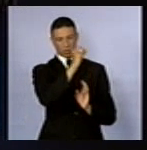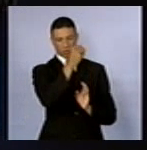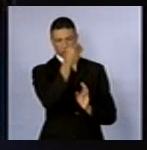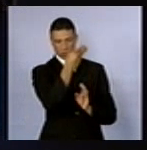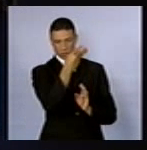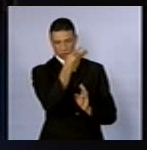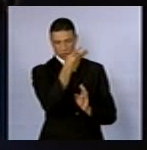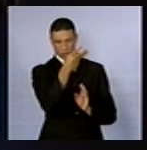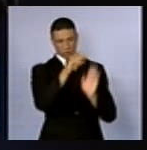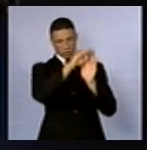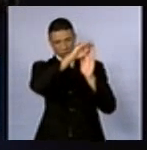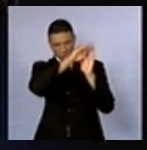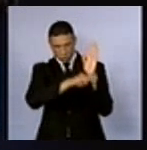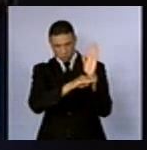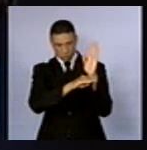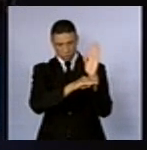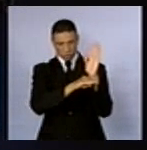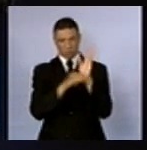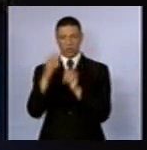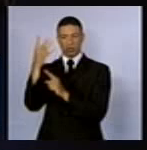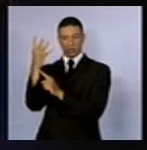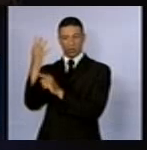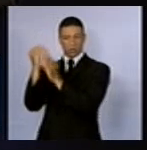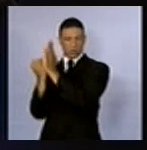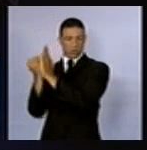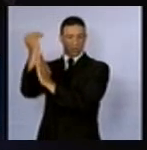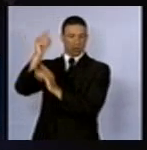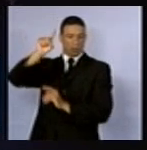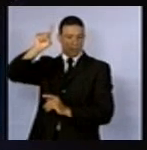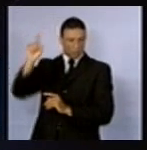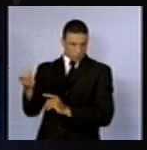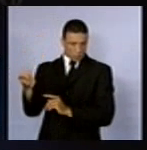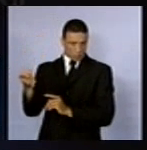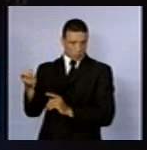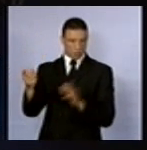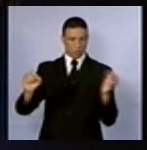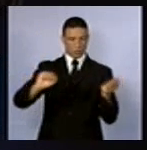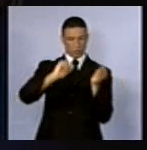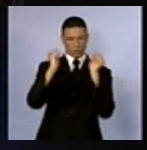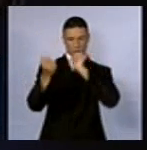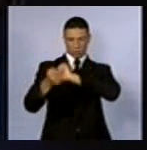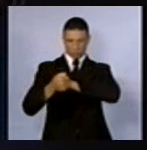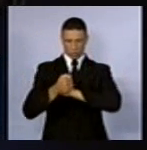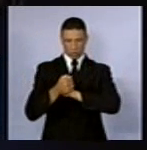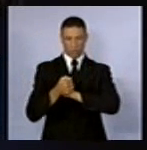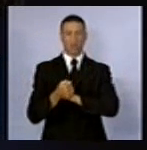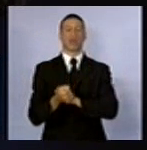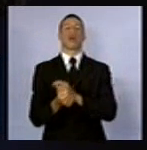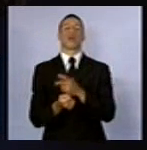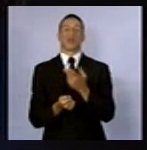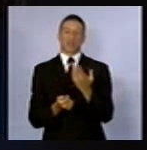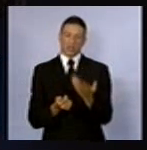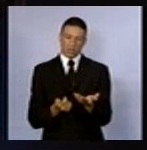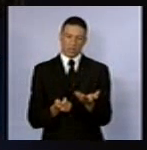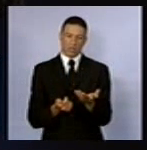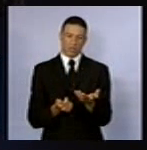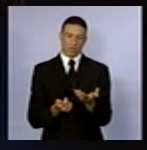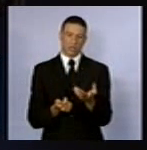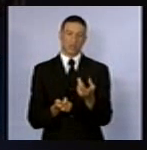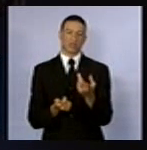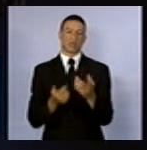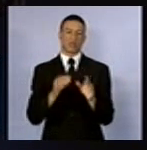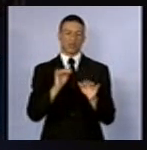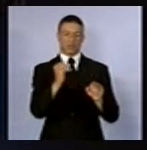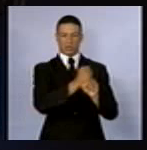200 e de 416 para 1000 eh se a gente fizer isso então aí é que nós não teremos pelo